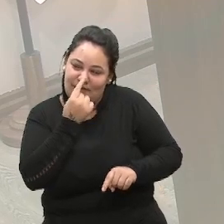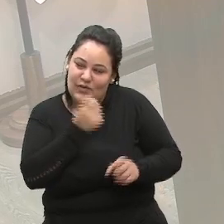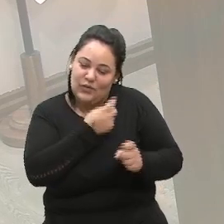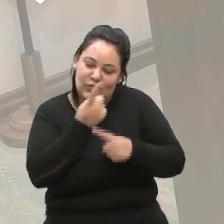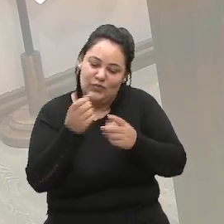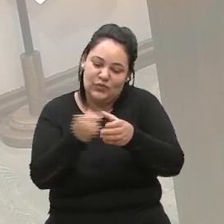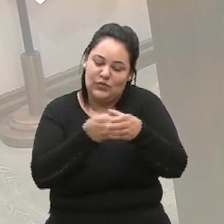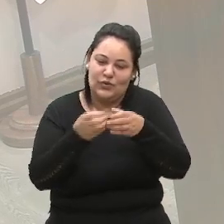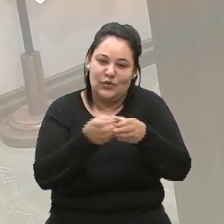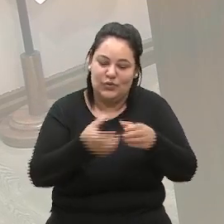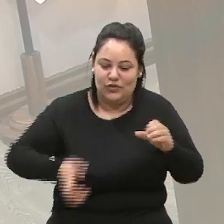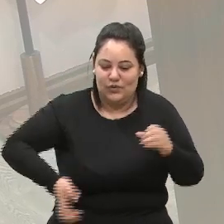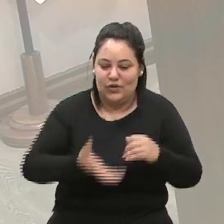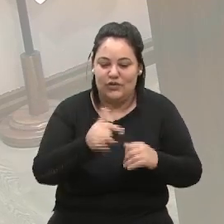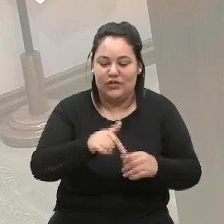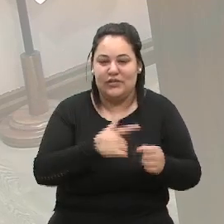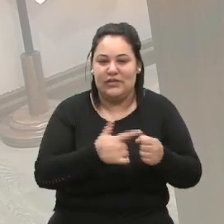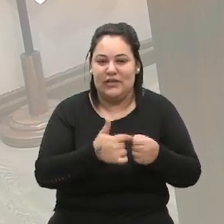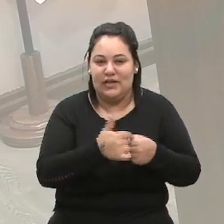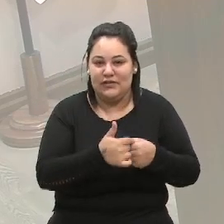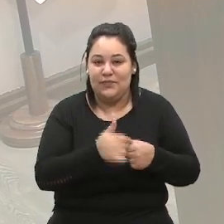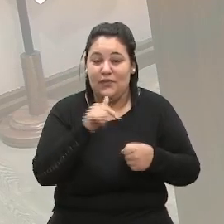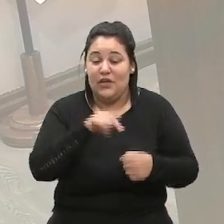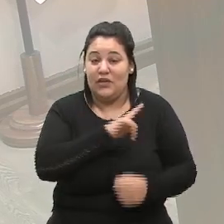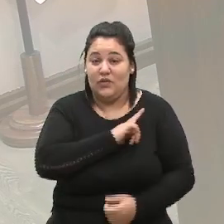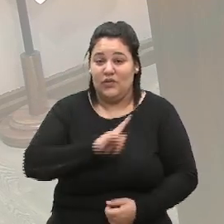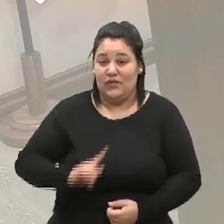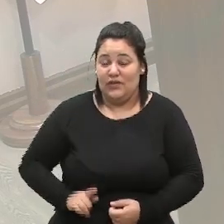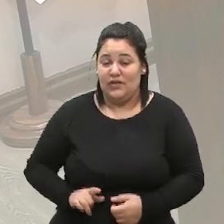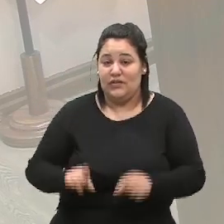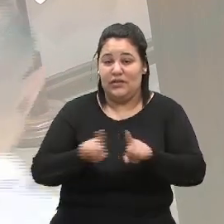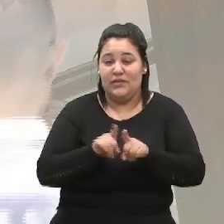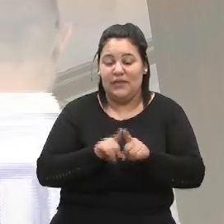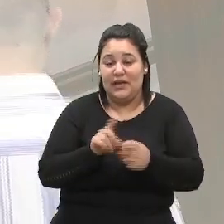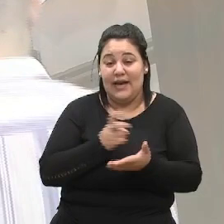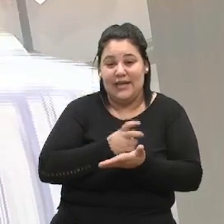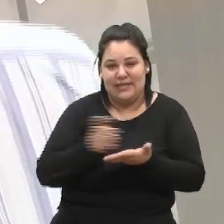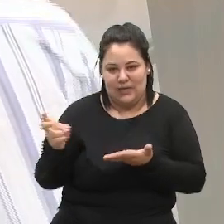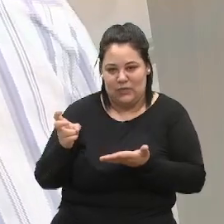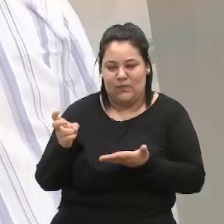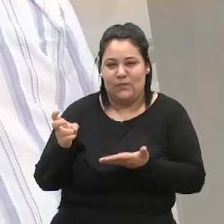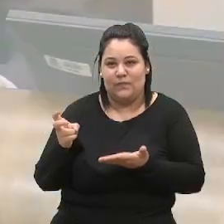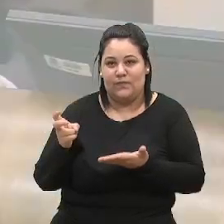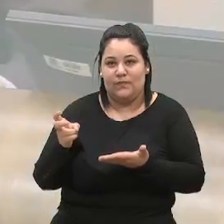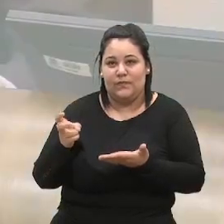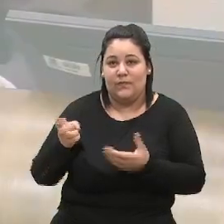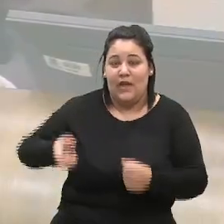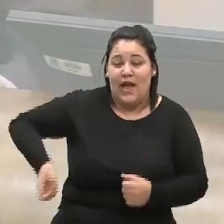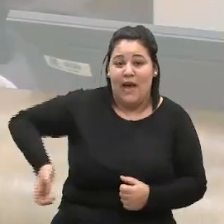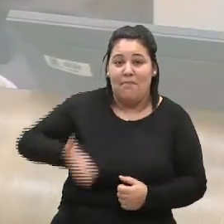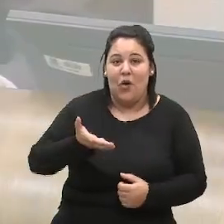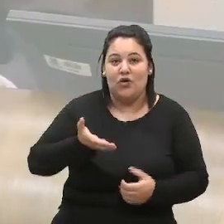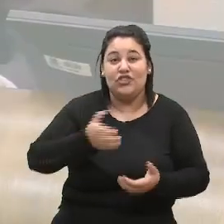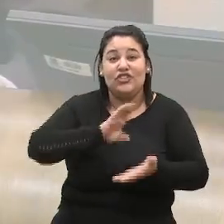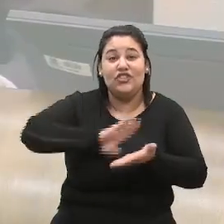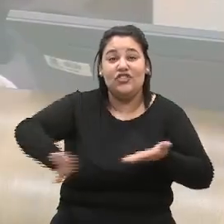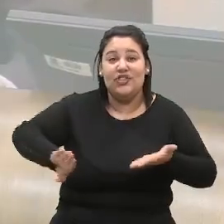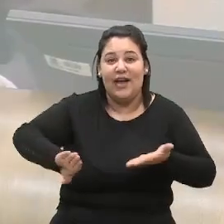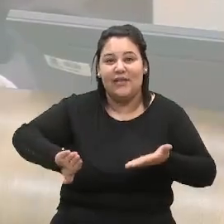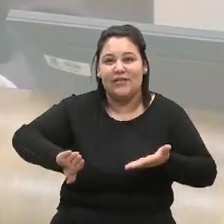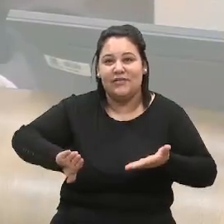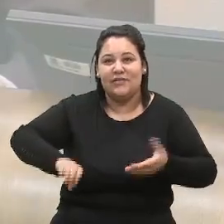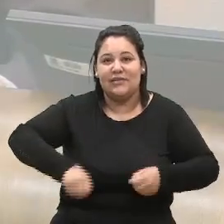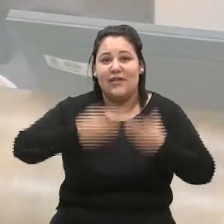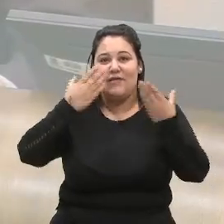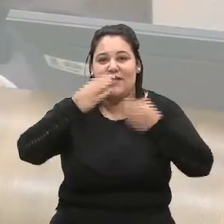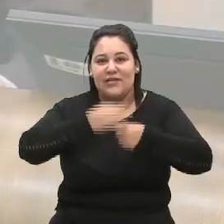cidade. E no governo, né, Cassado, a bocha tinha sido excluída da Festa da Uva. Havia